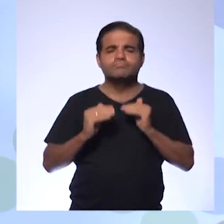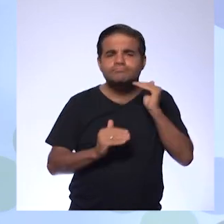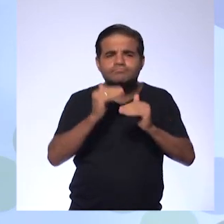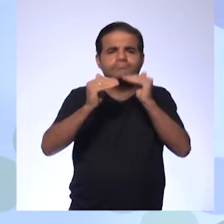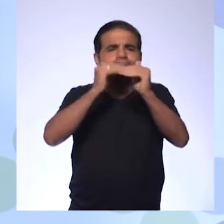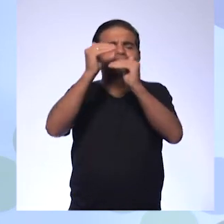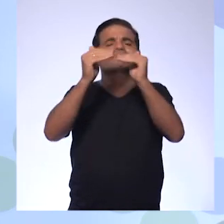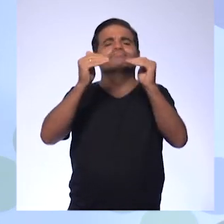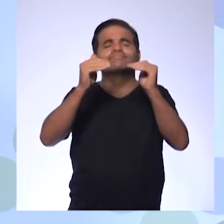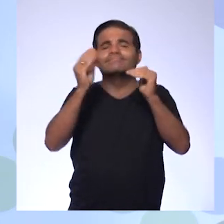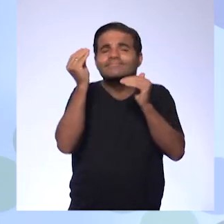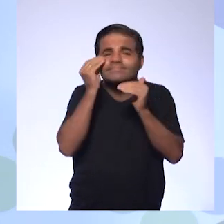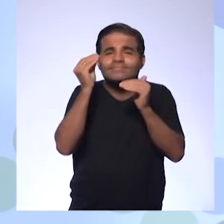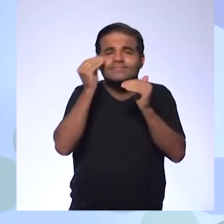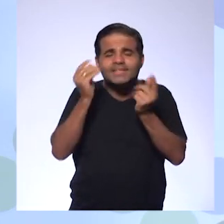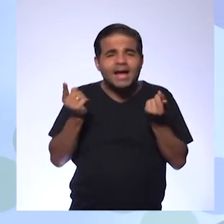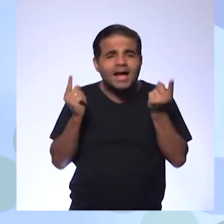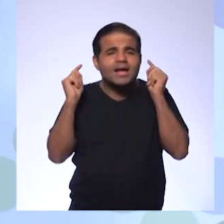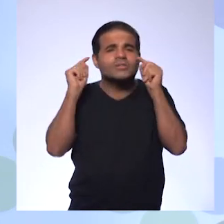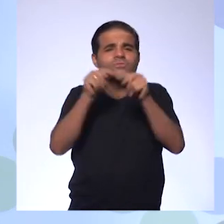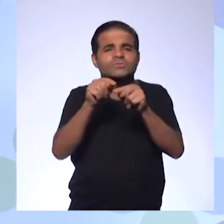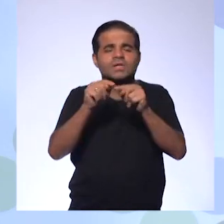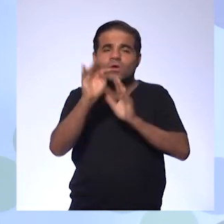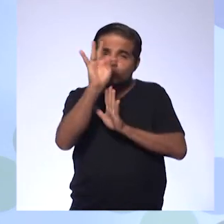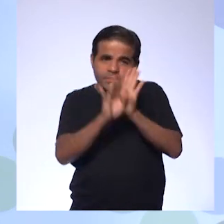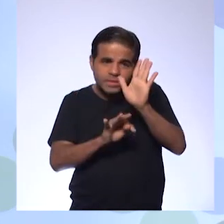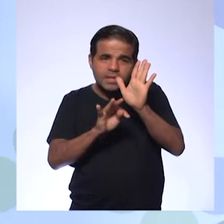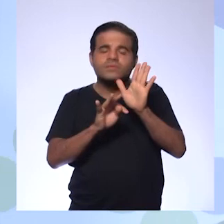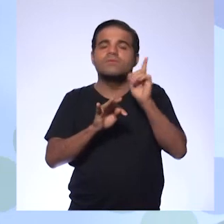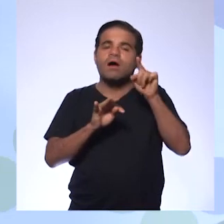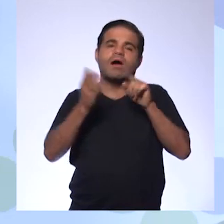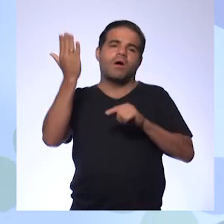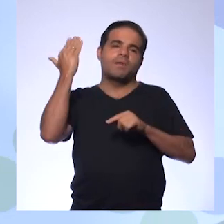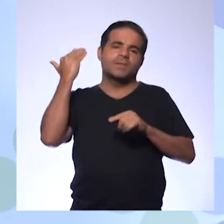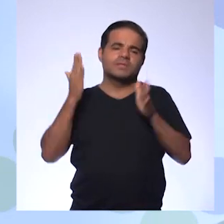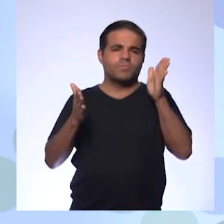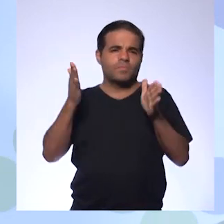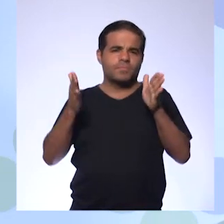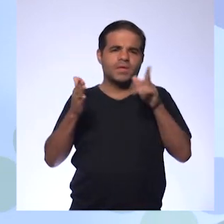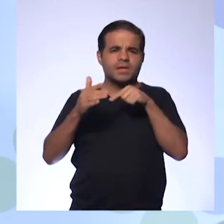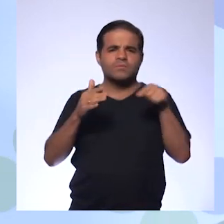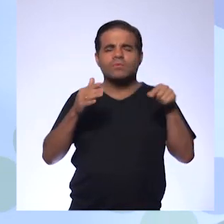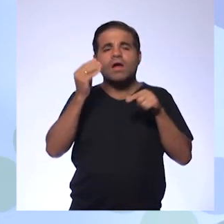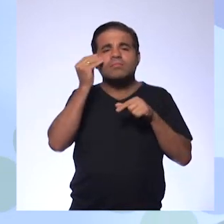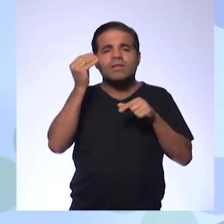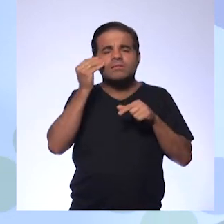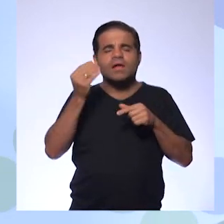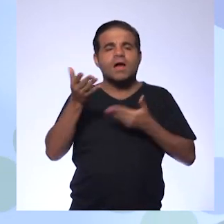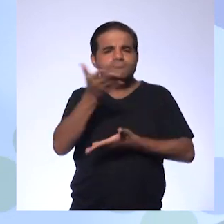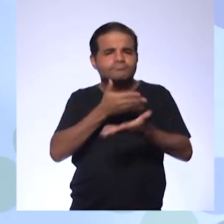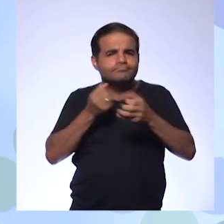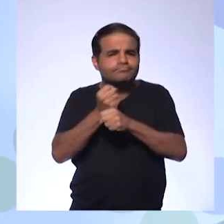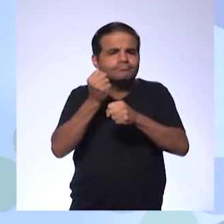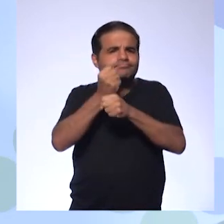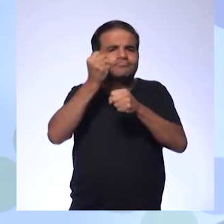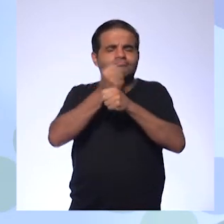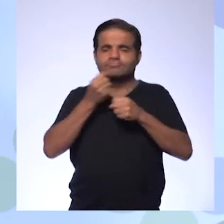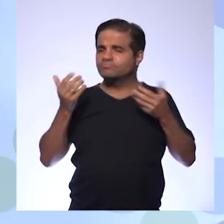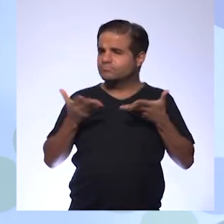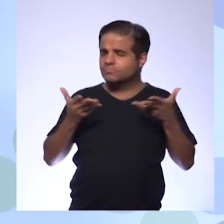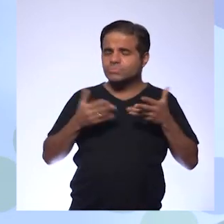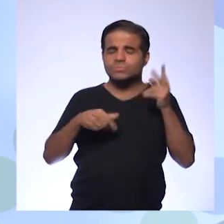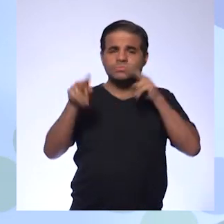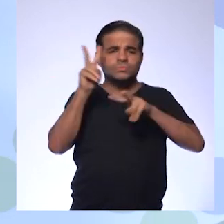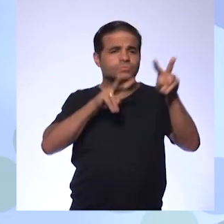é isto, né? De tentar associar o texto à época, ao período, e tentar reconstituí-lo hoje, né, com